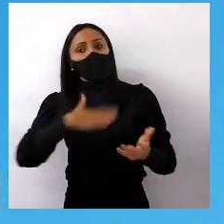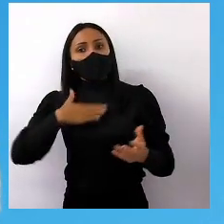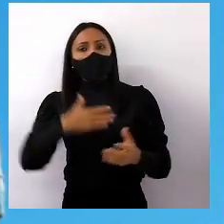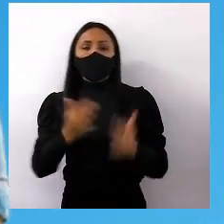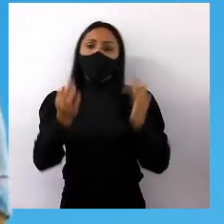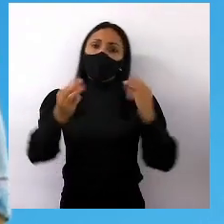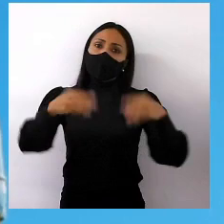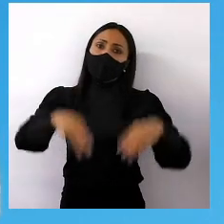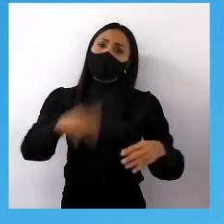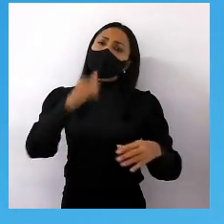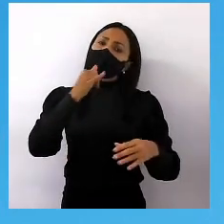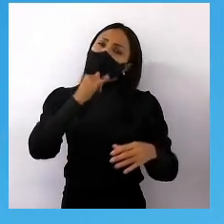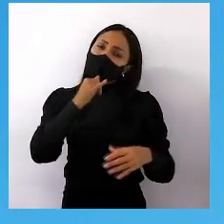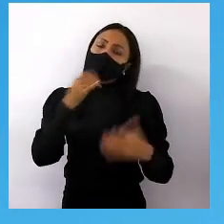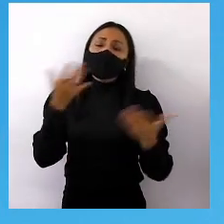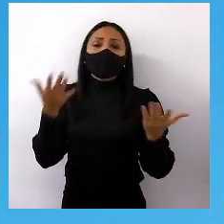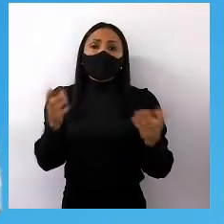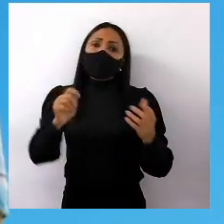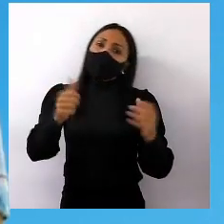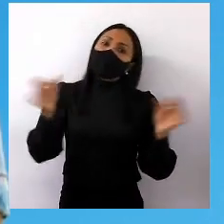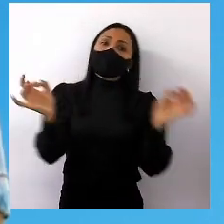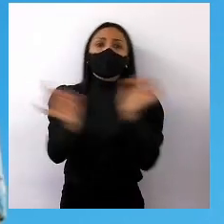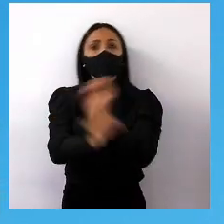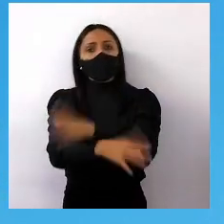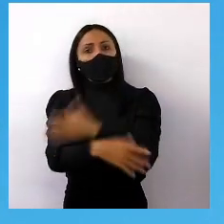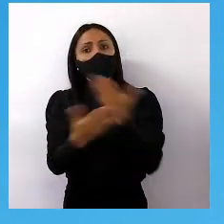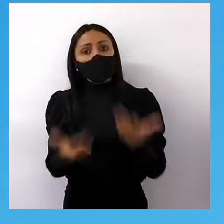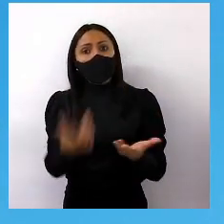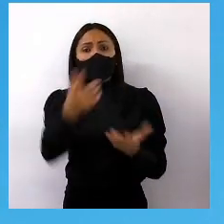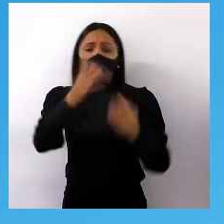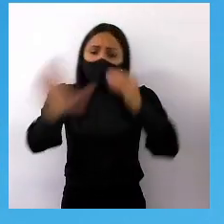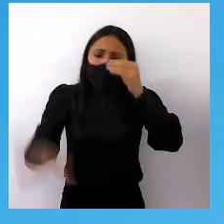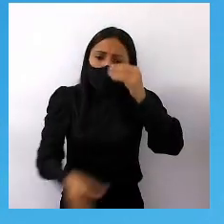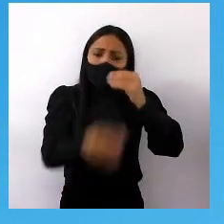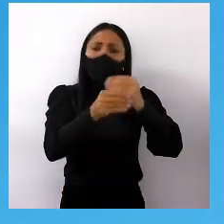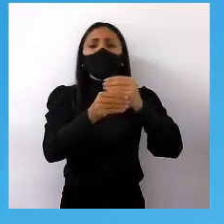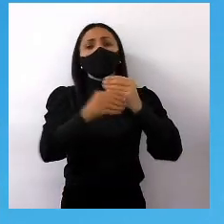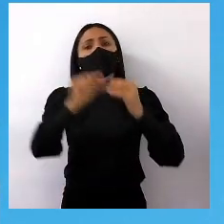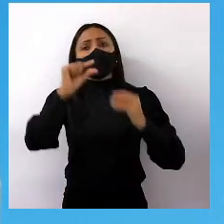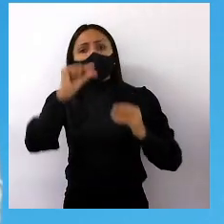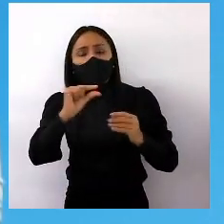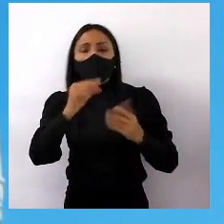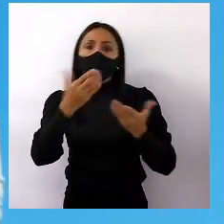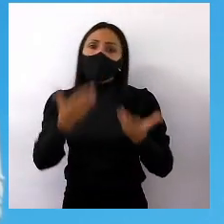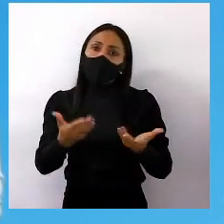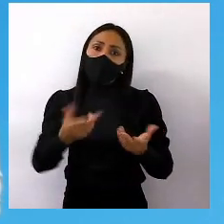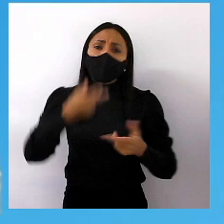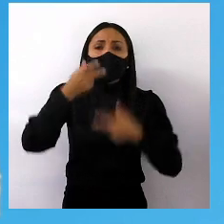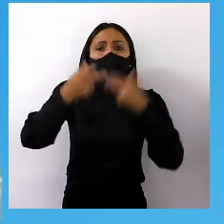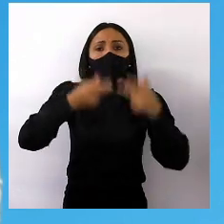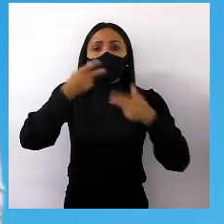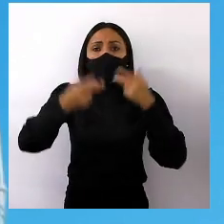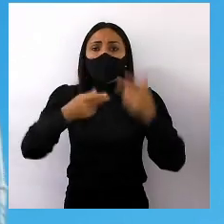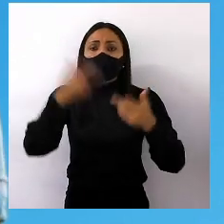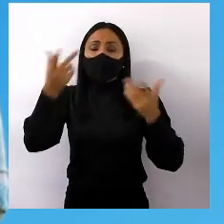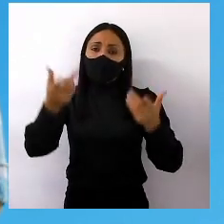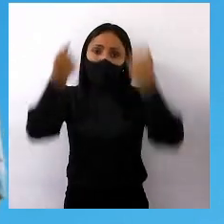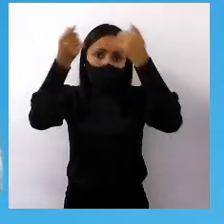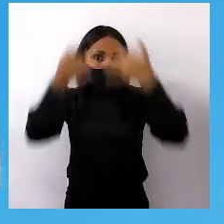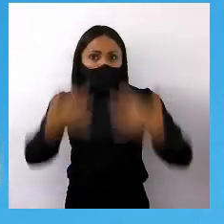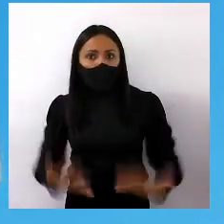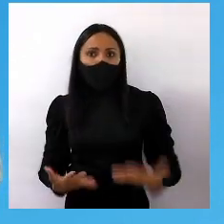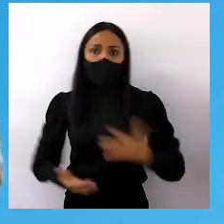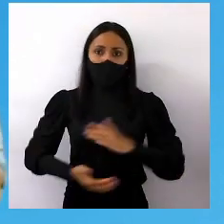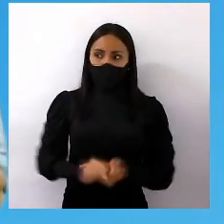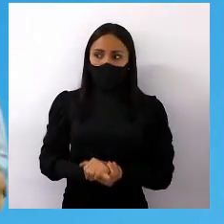finalzinho, infelizmente estamos chegando ao final, que você sintetizasse um pouco mais sobre essa questão, tudo isso que foi exposto agora